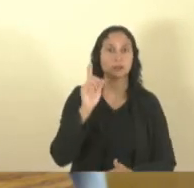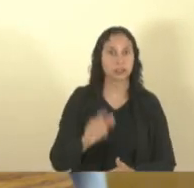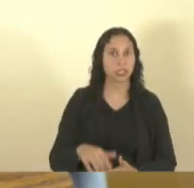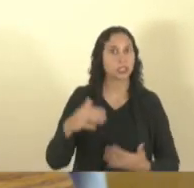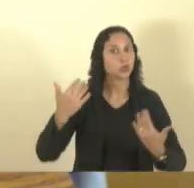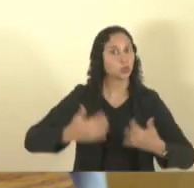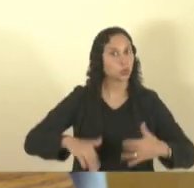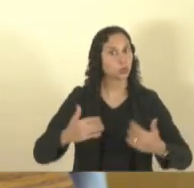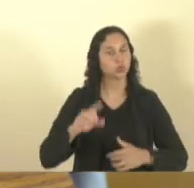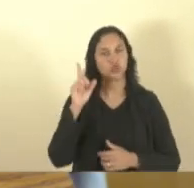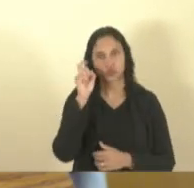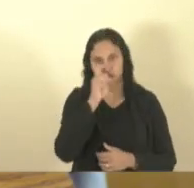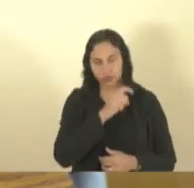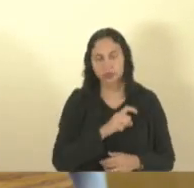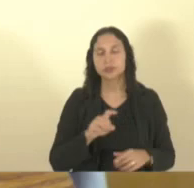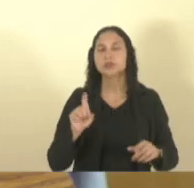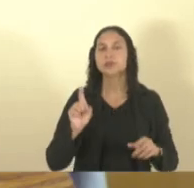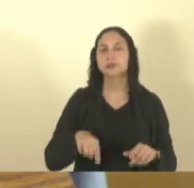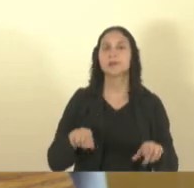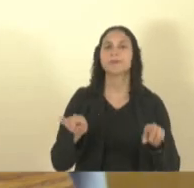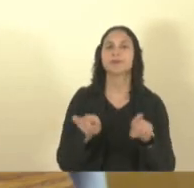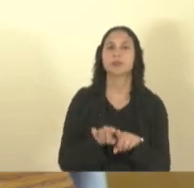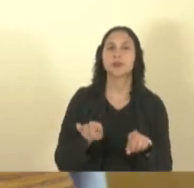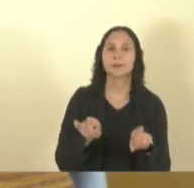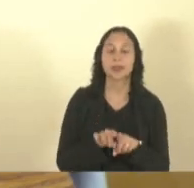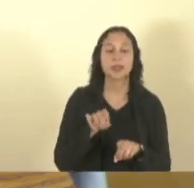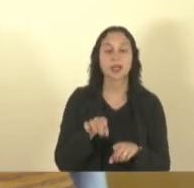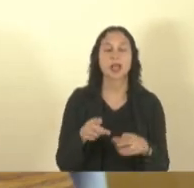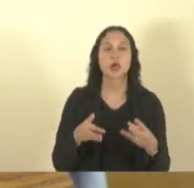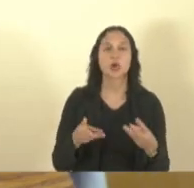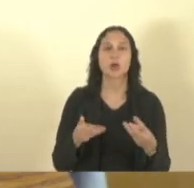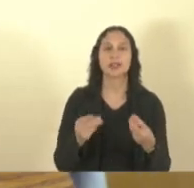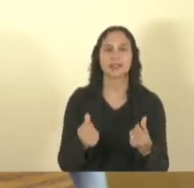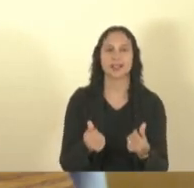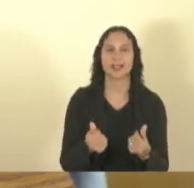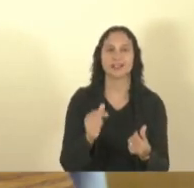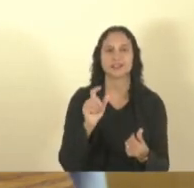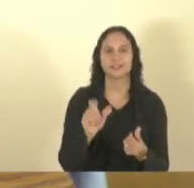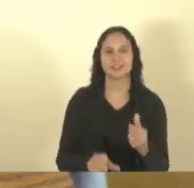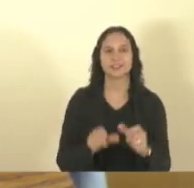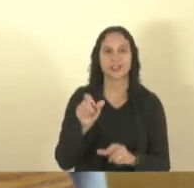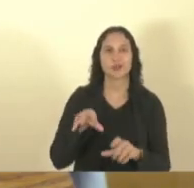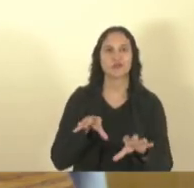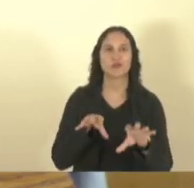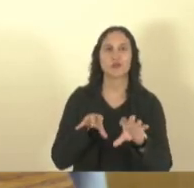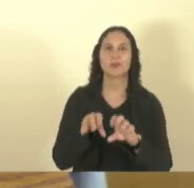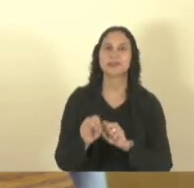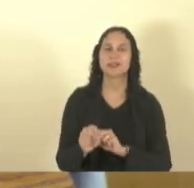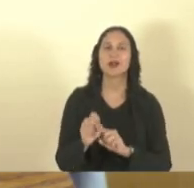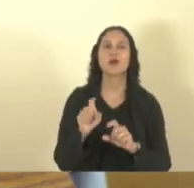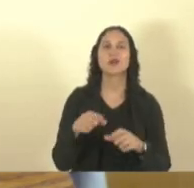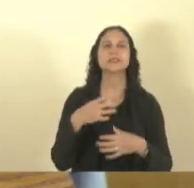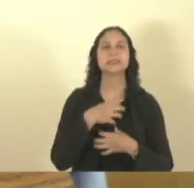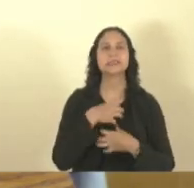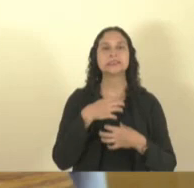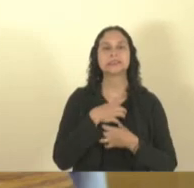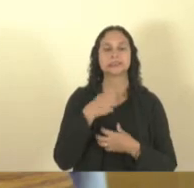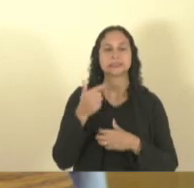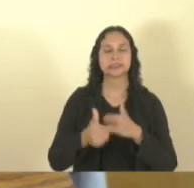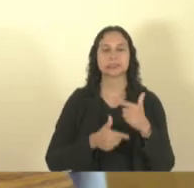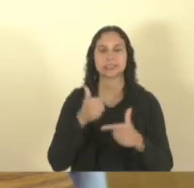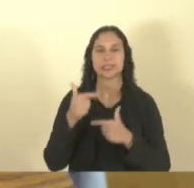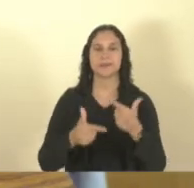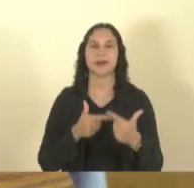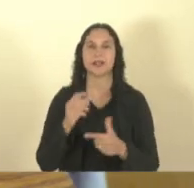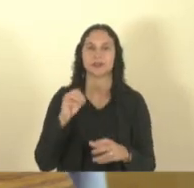concorrido, e dada também a qualidade da sua própria formação e a sua forma de enxergar o